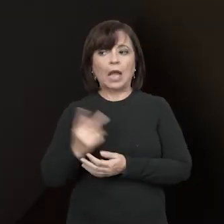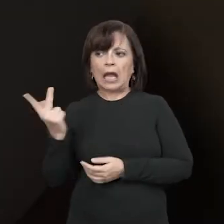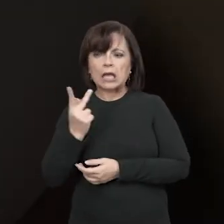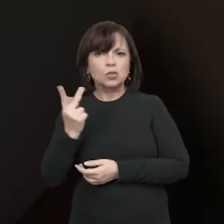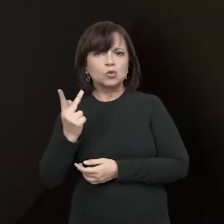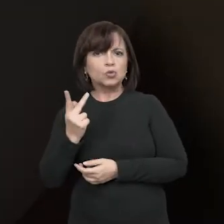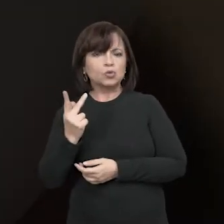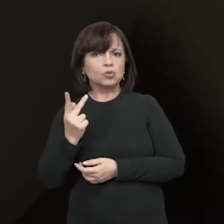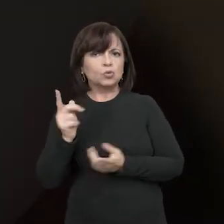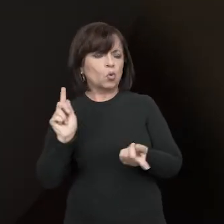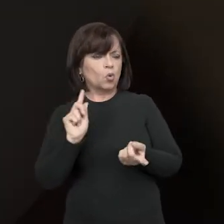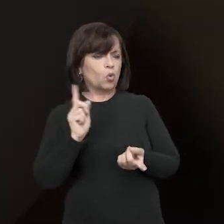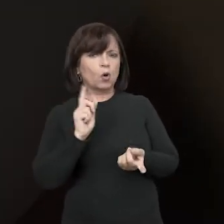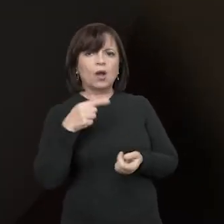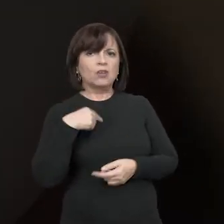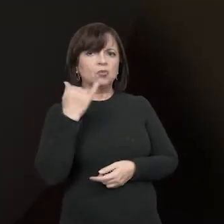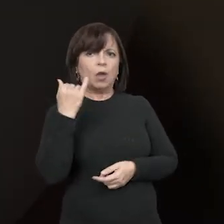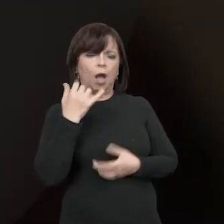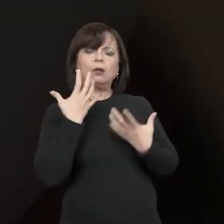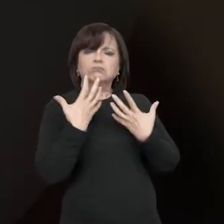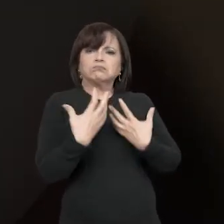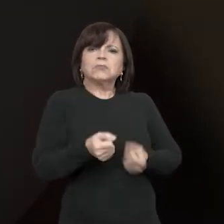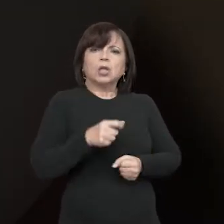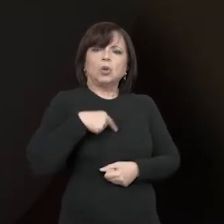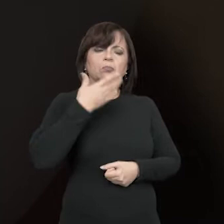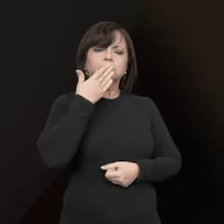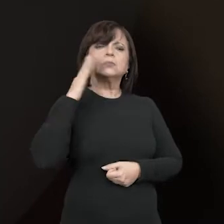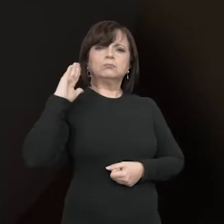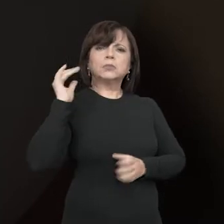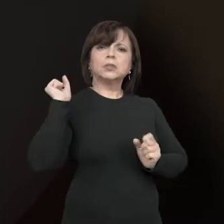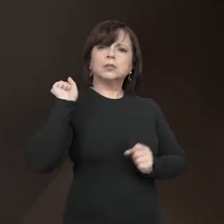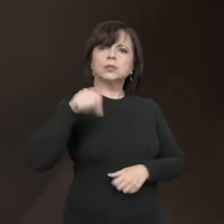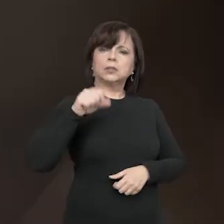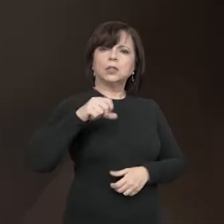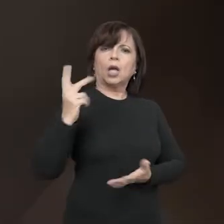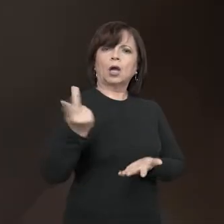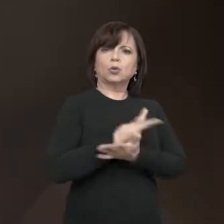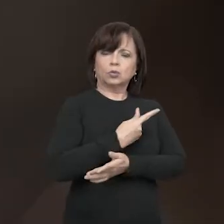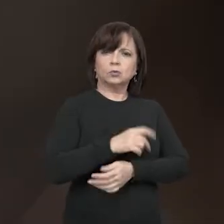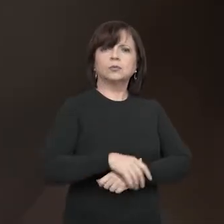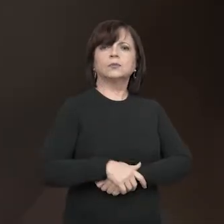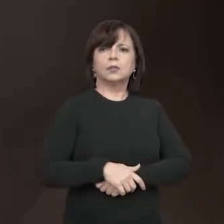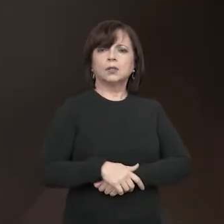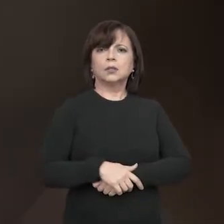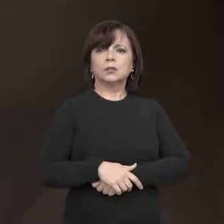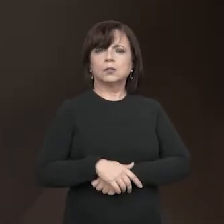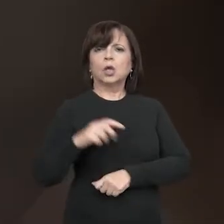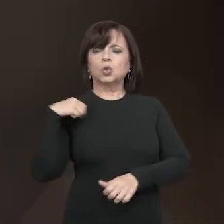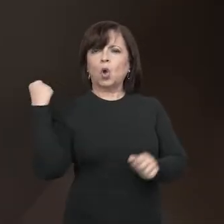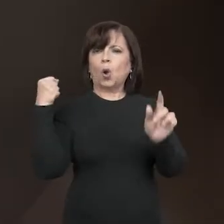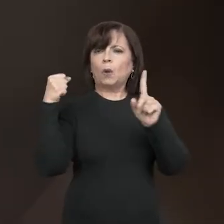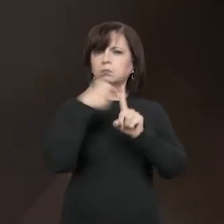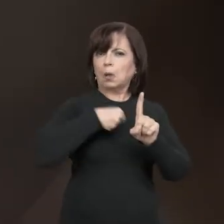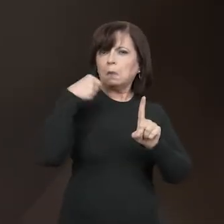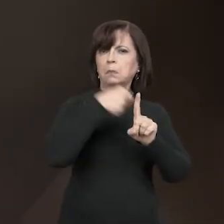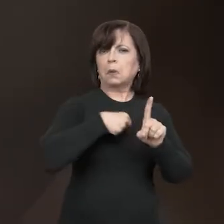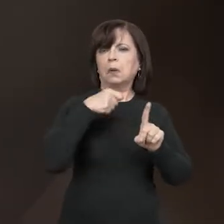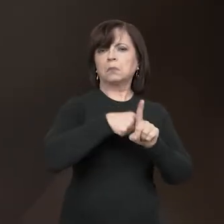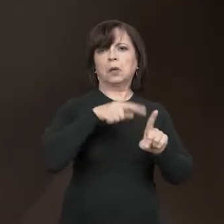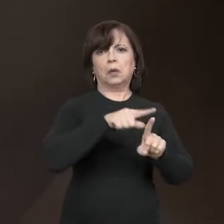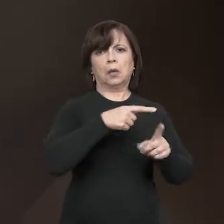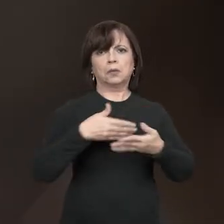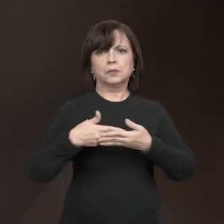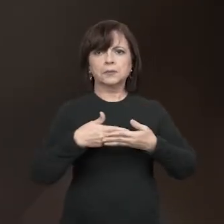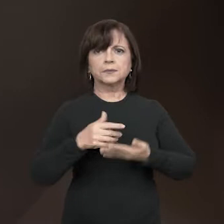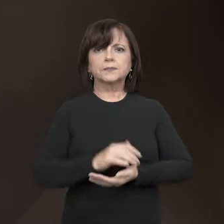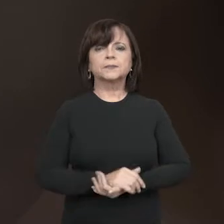hospital, Brena e madrasta não negaram nenhum dos fatos. Elas assumiram que realizavam lesões corporais da